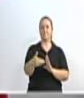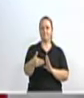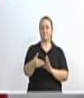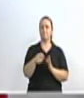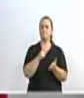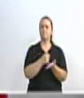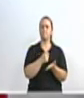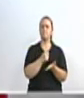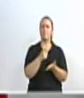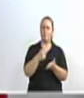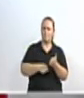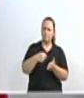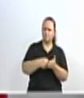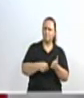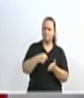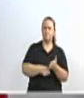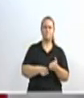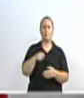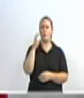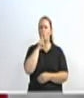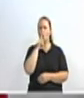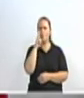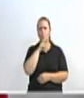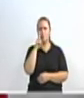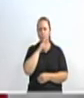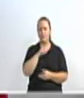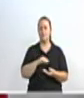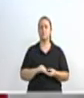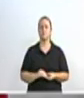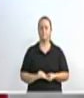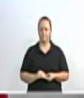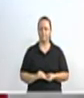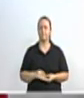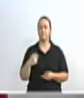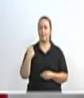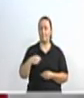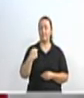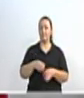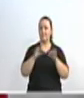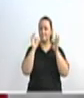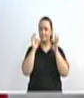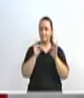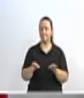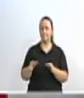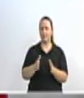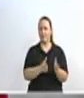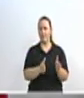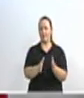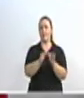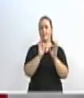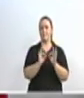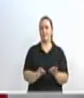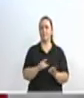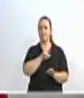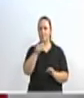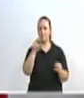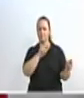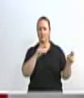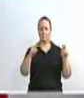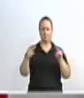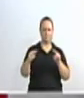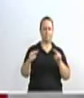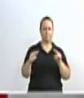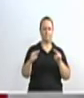regime de urgência urgentíssima, para fazer com que isso tenha dado esse devido encaminhamento. Depois do olhar do presidente, eu só